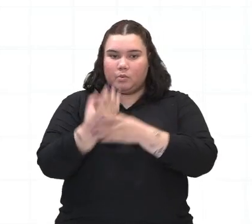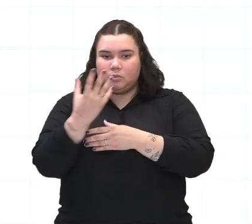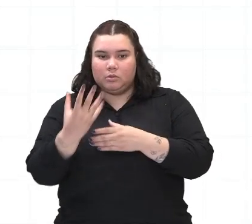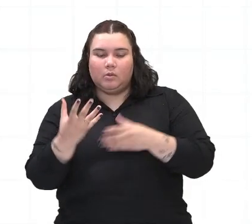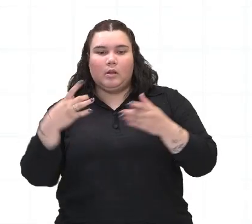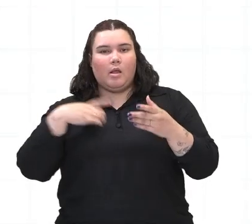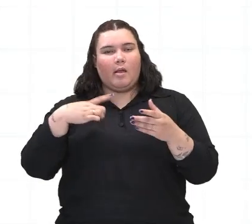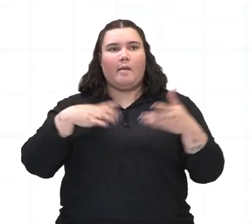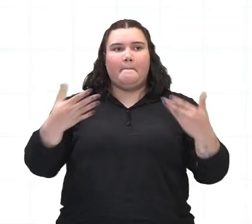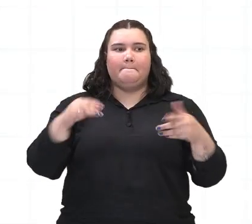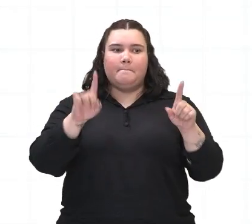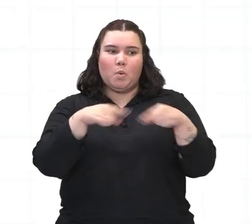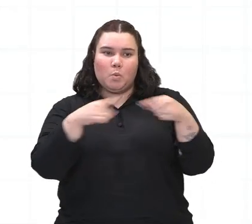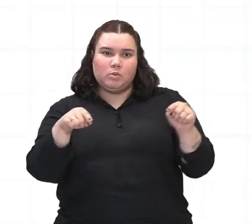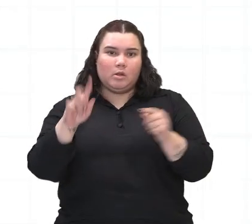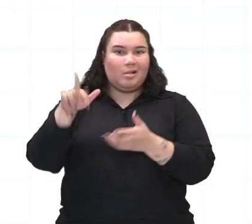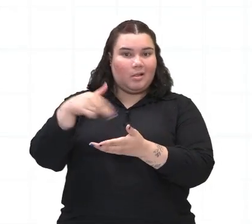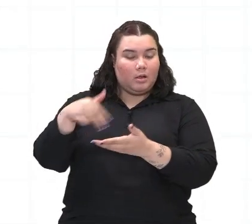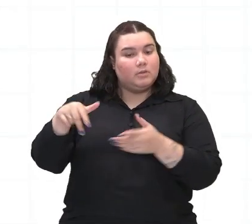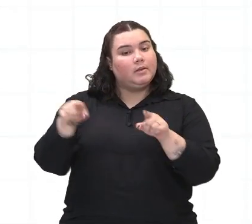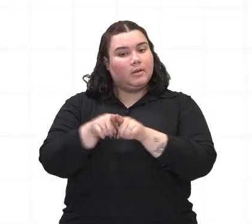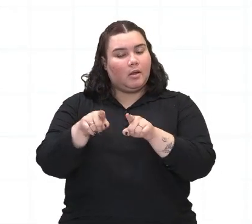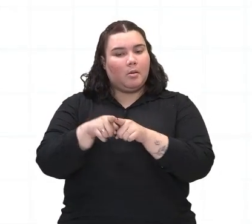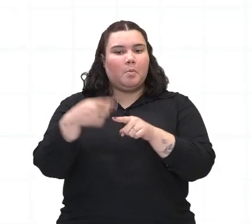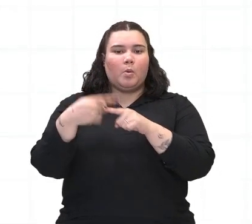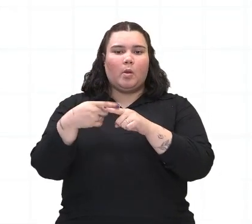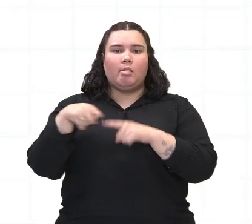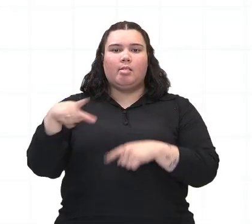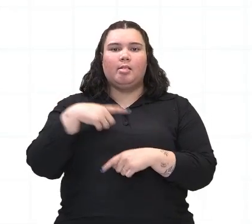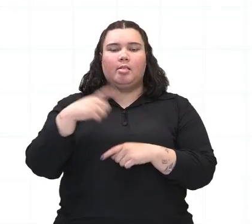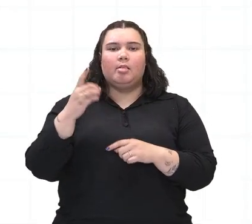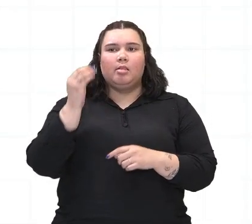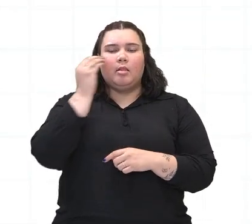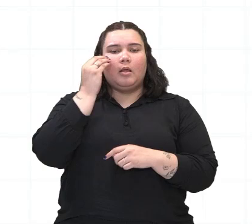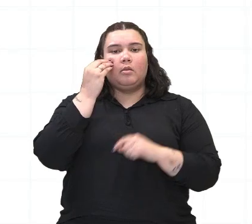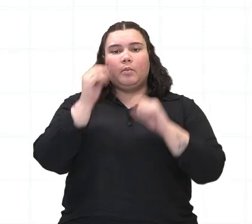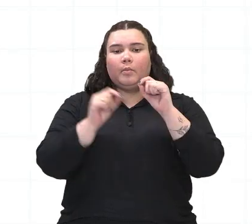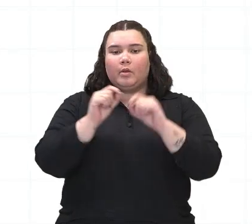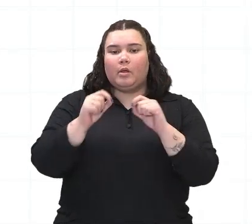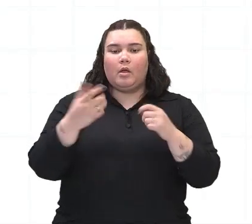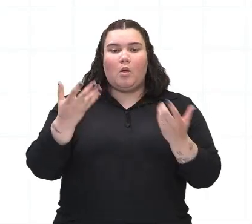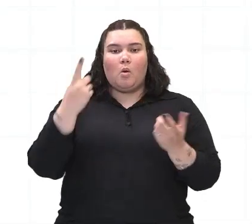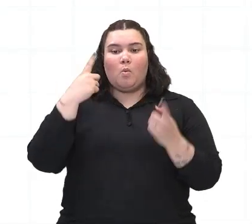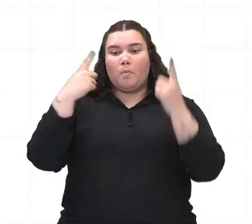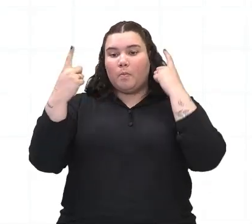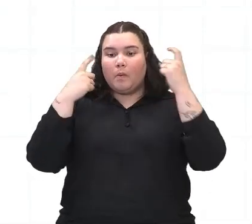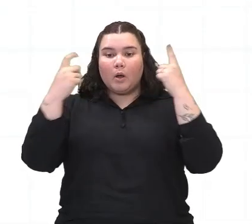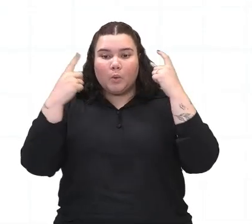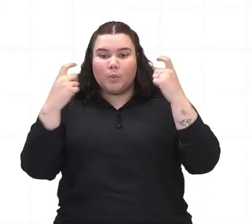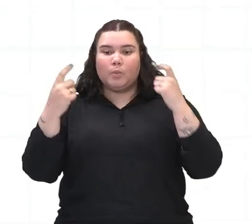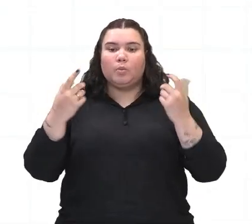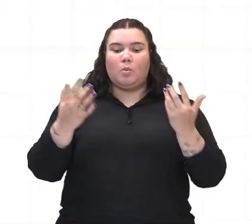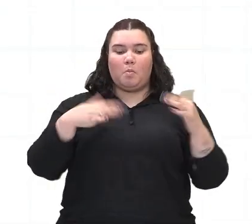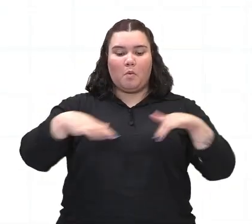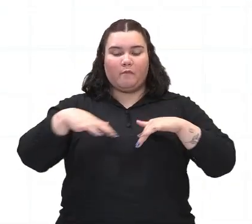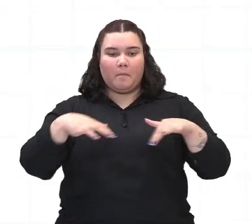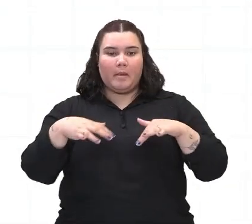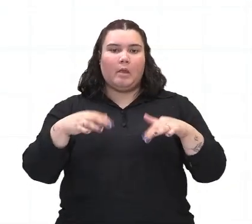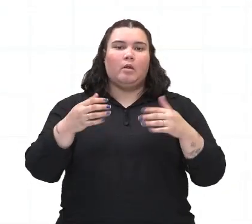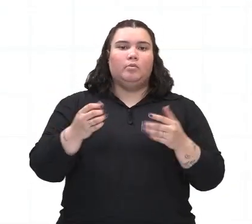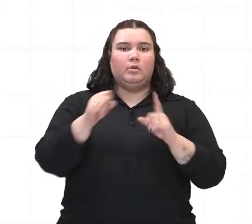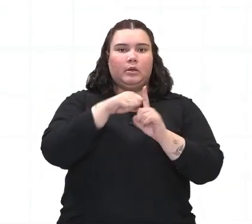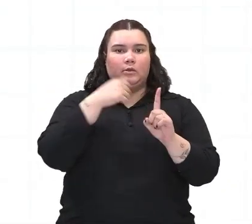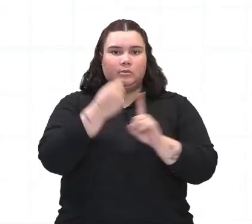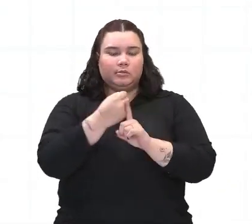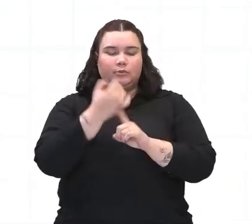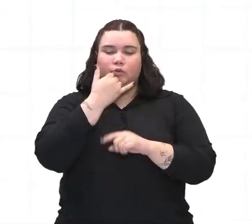música A Gente Tem dança tem porque ele tentava se aproximar dos sons e dos movimentos da natureza dos sons dos animais dos